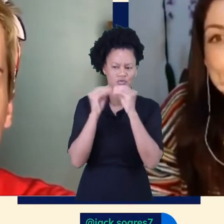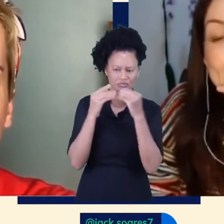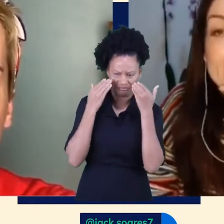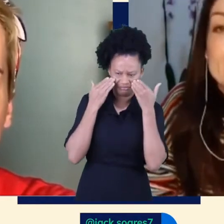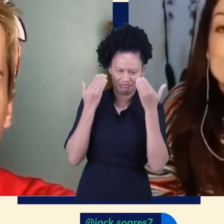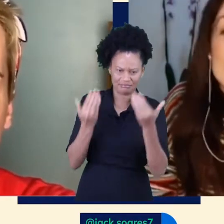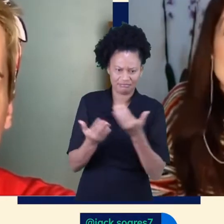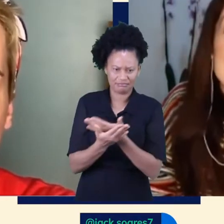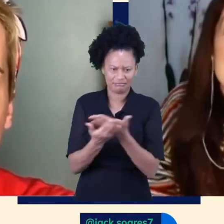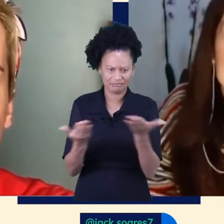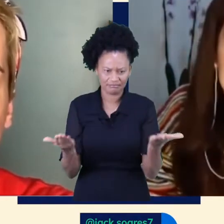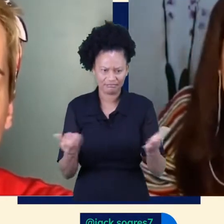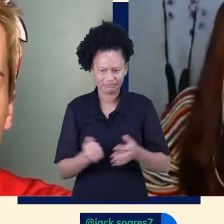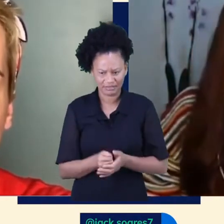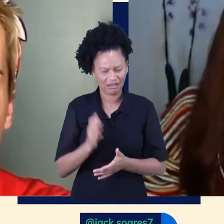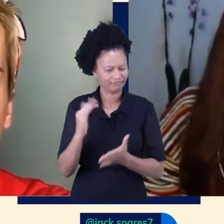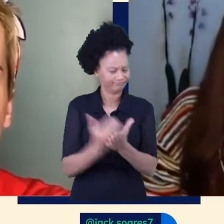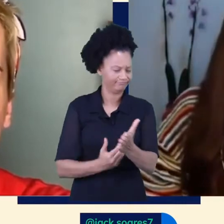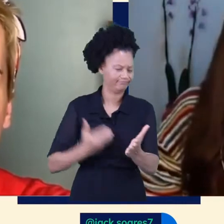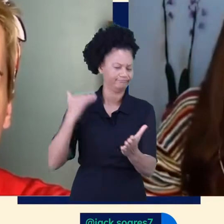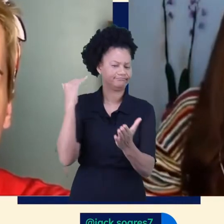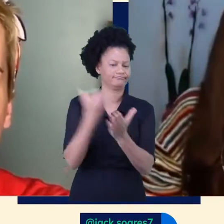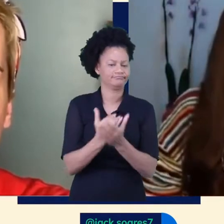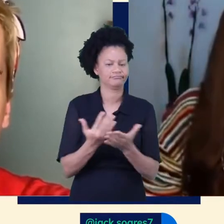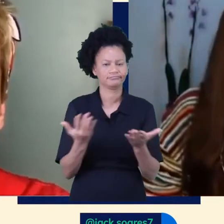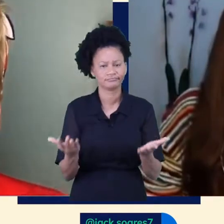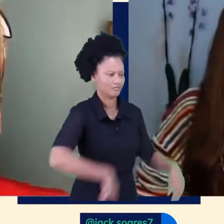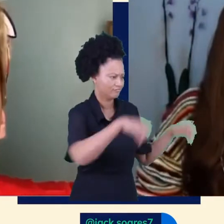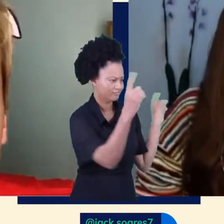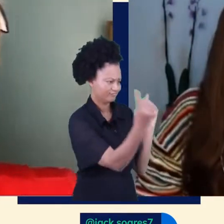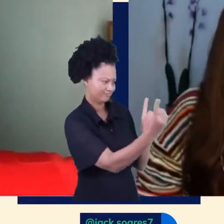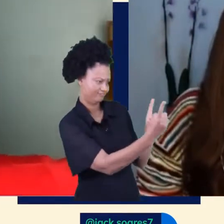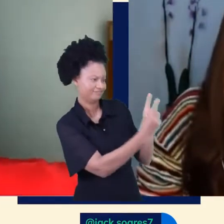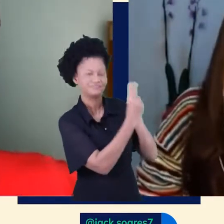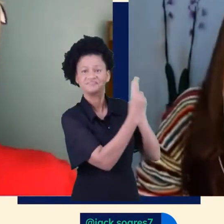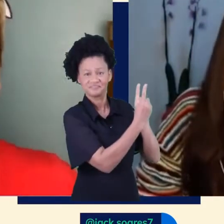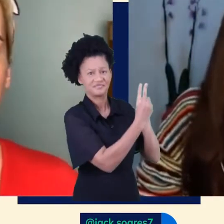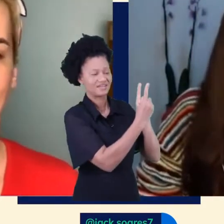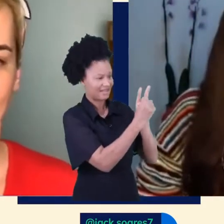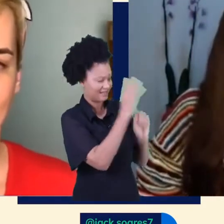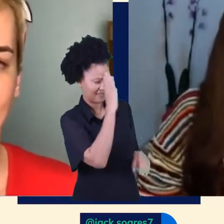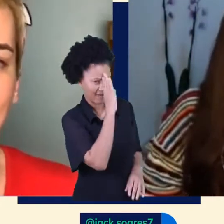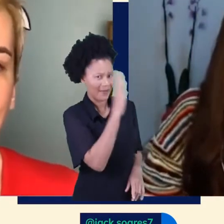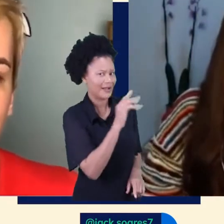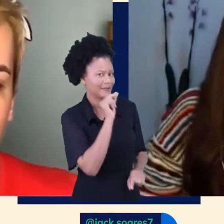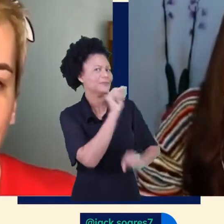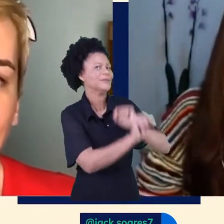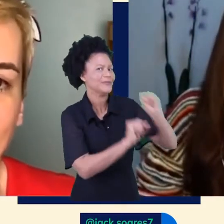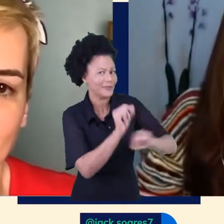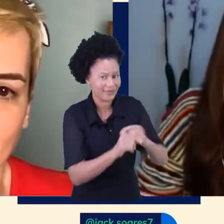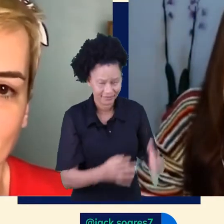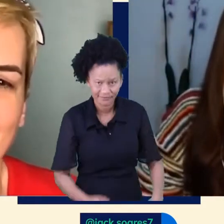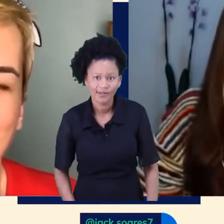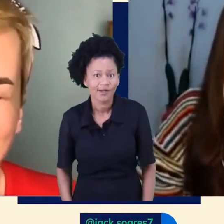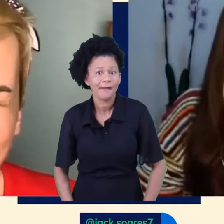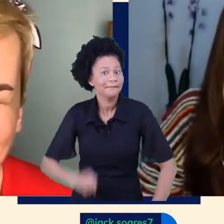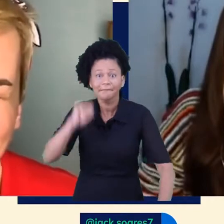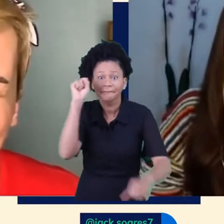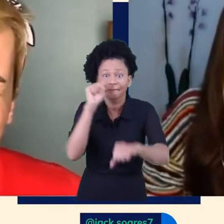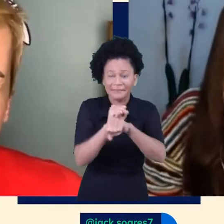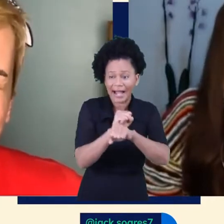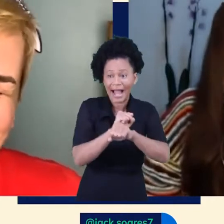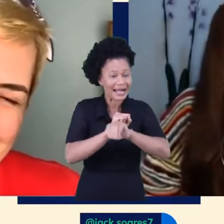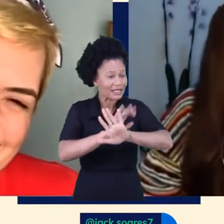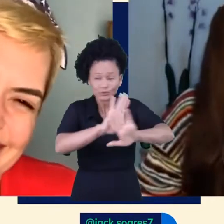exagero. Gente, vocês já viram o que casal heterossexual faz? Para o shopping para pedir em casamento,